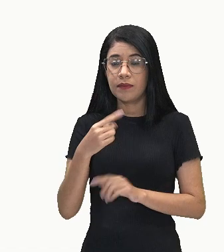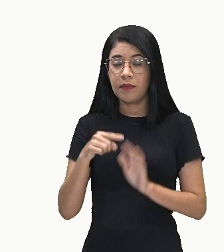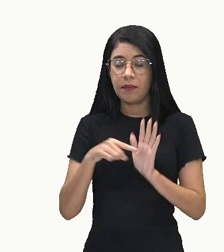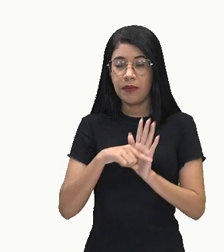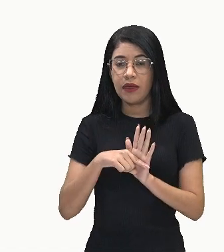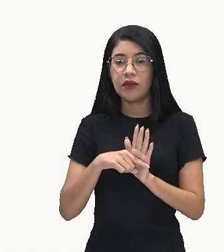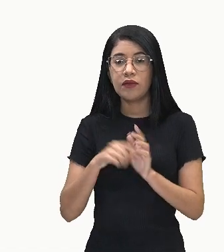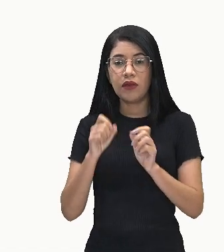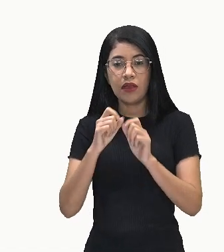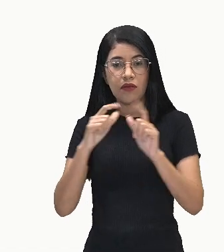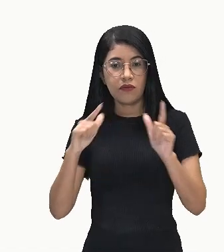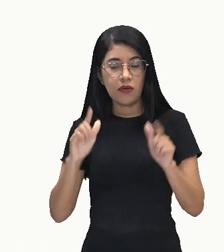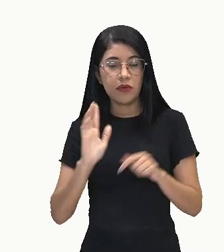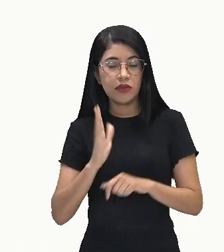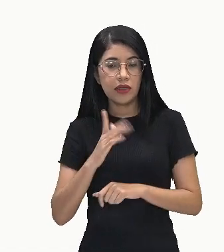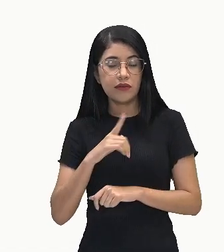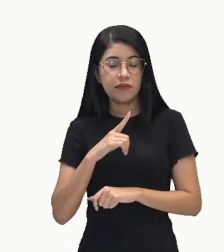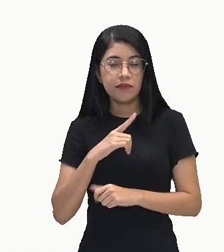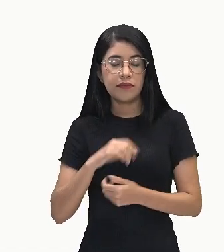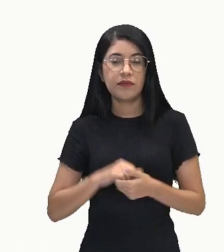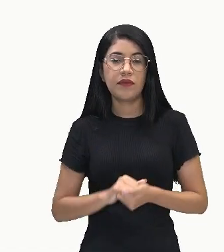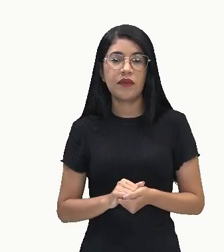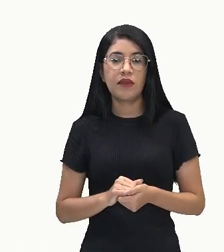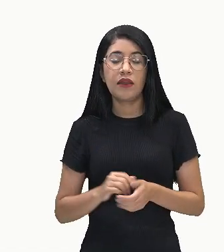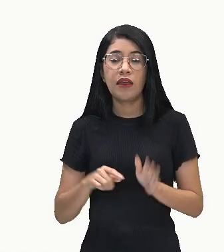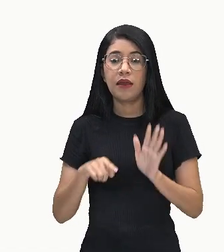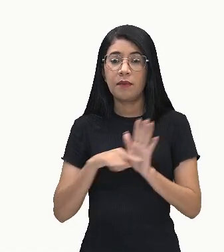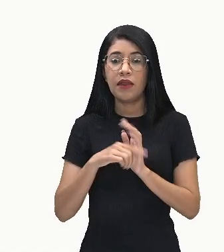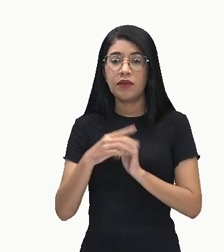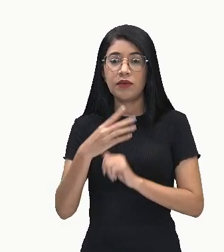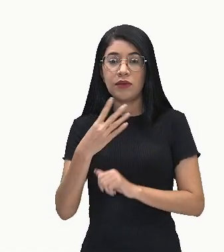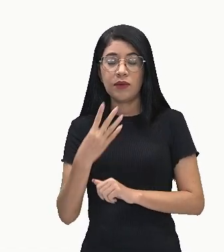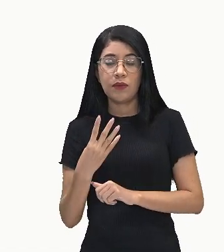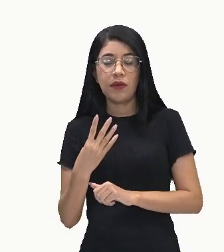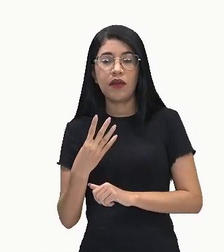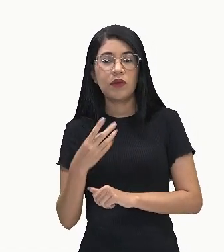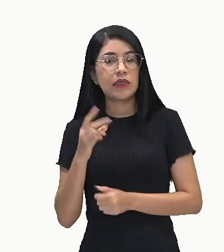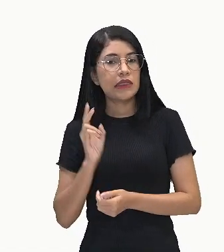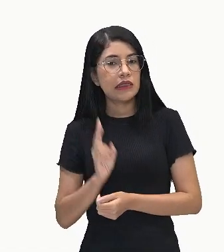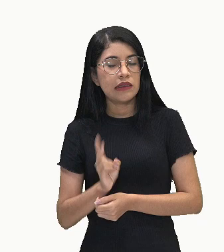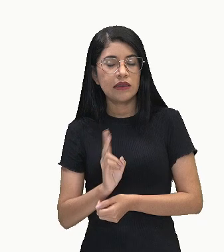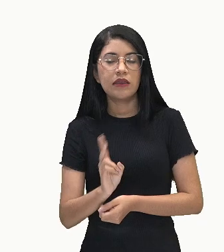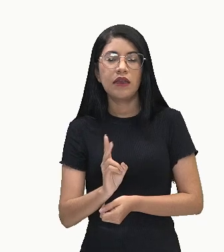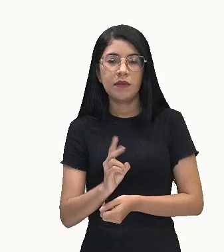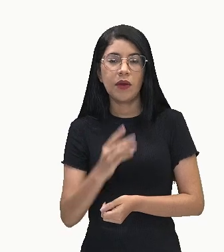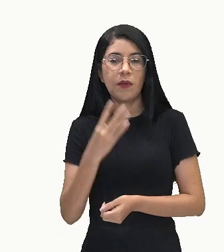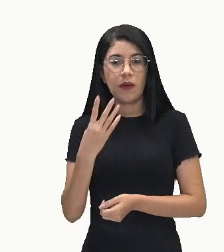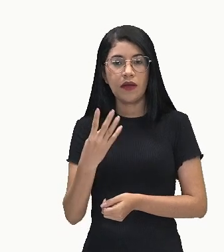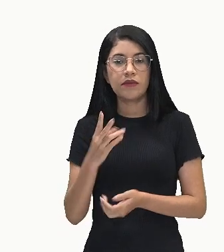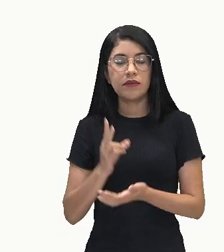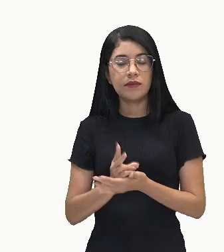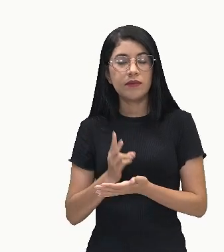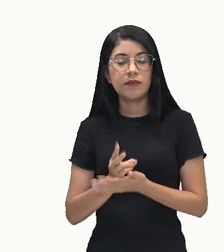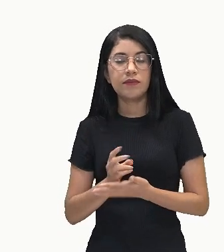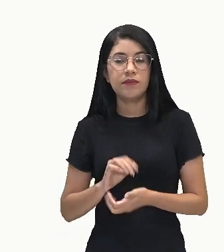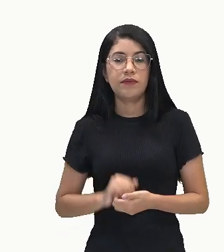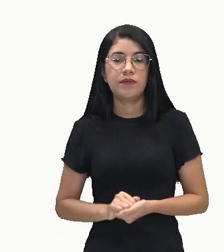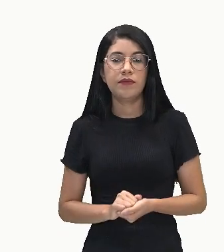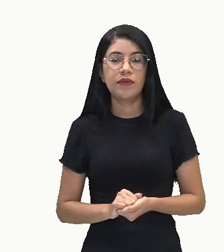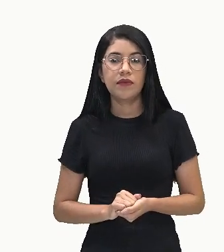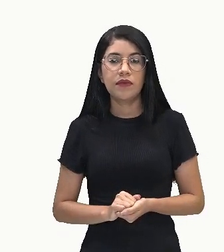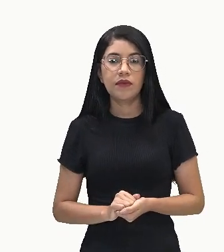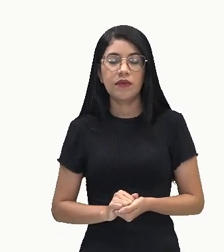da expressão, né, do delta. Menos o 4. O 4 ele sempre aparece, ele sempre está presente. O